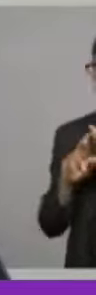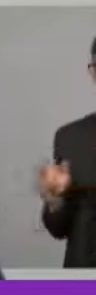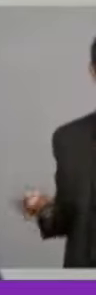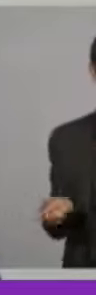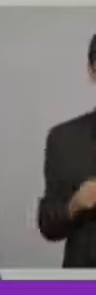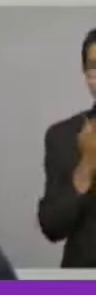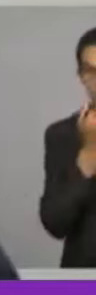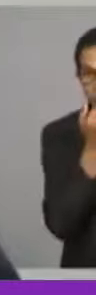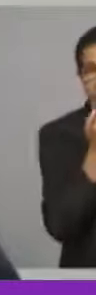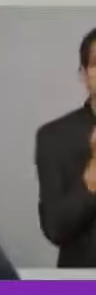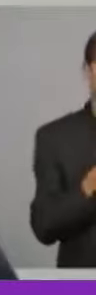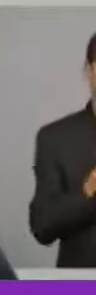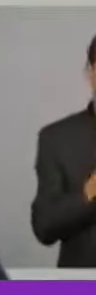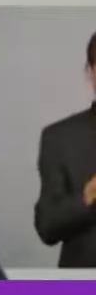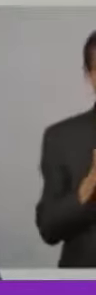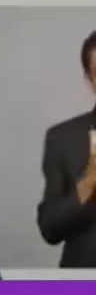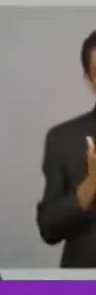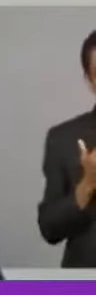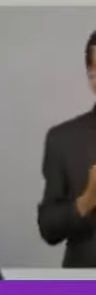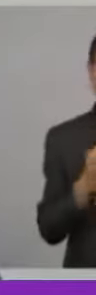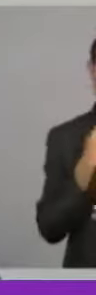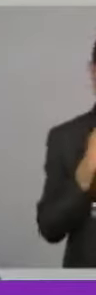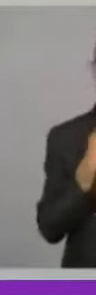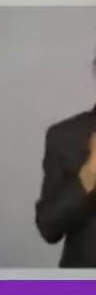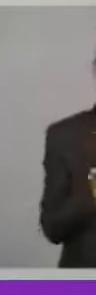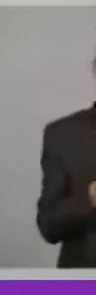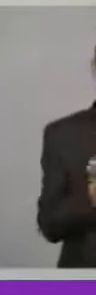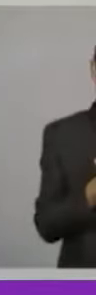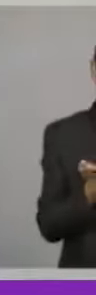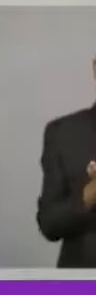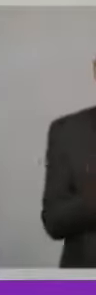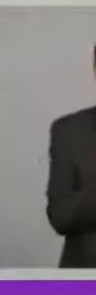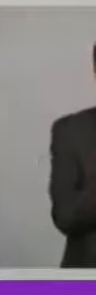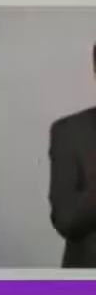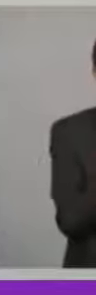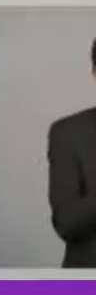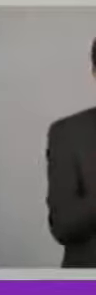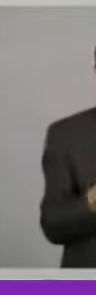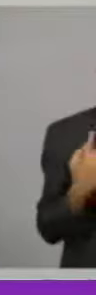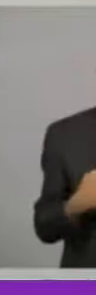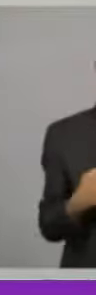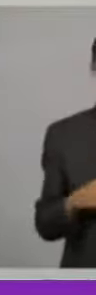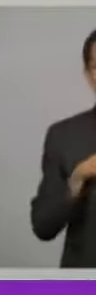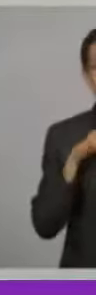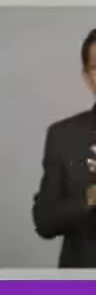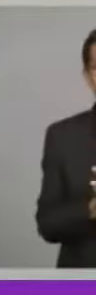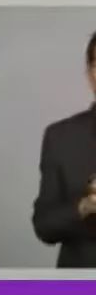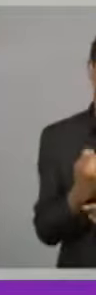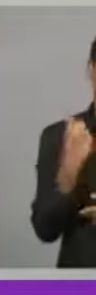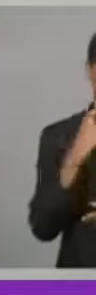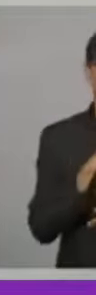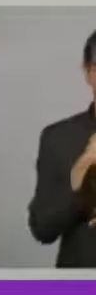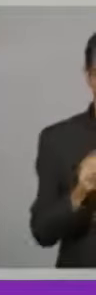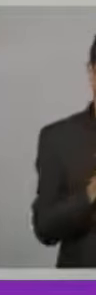merenda escolar, que a merenda deveria não ser dada como uma parte da sociedade, até porque o cadastro único está